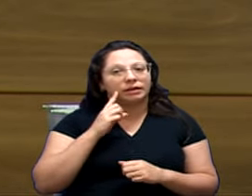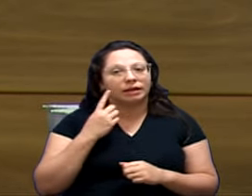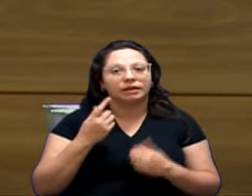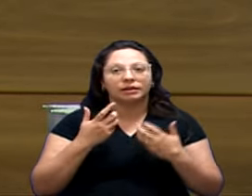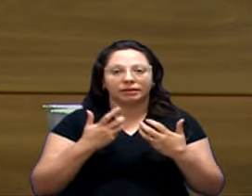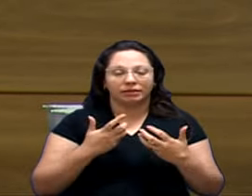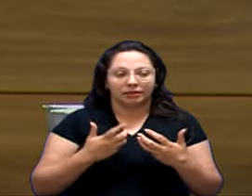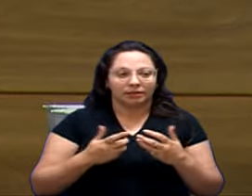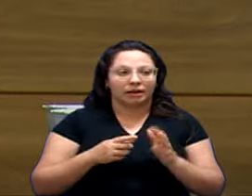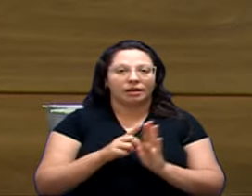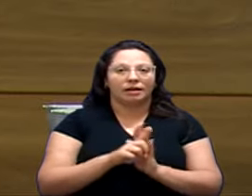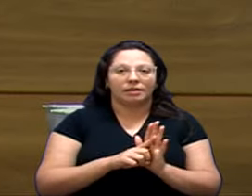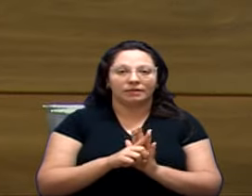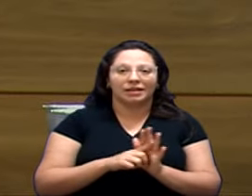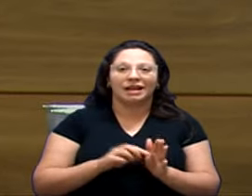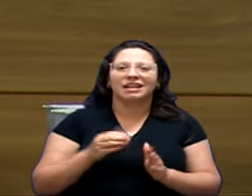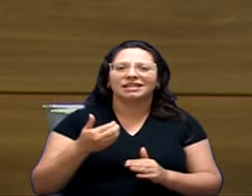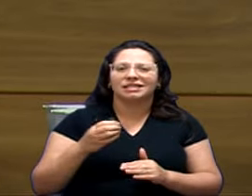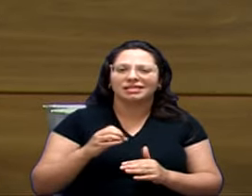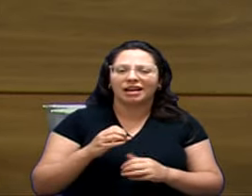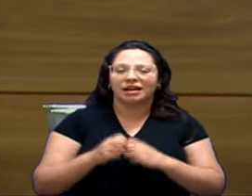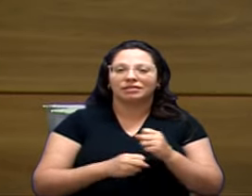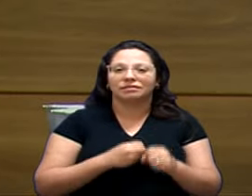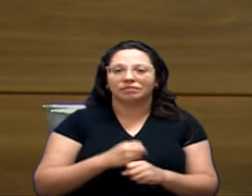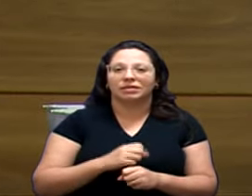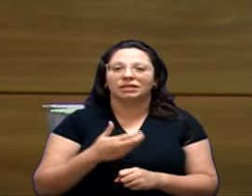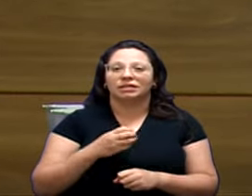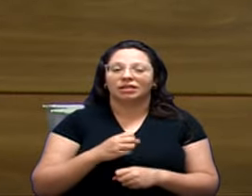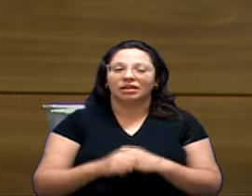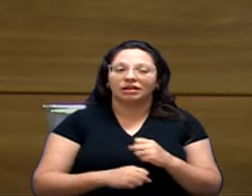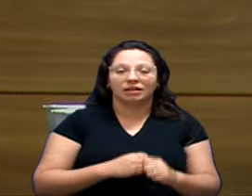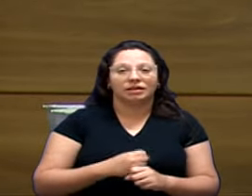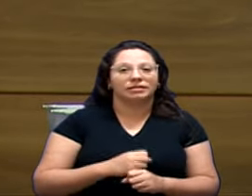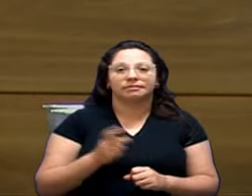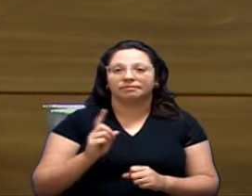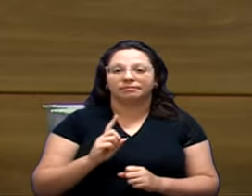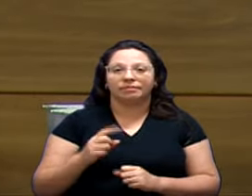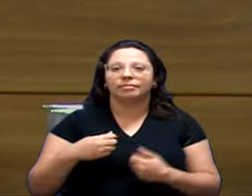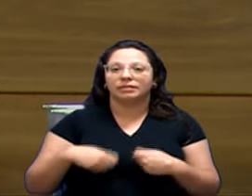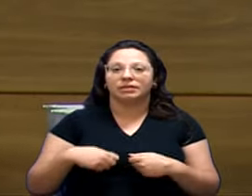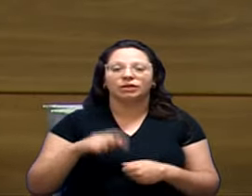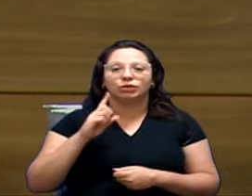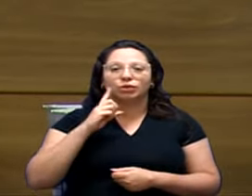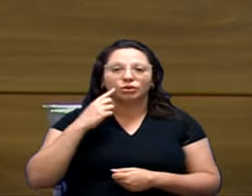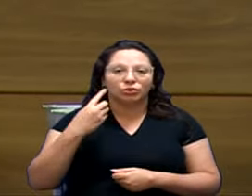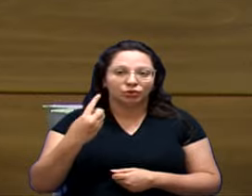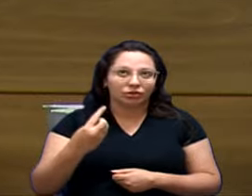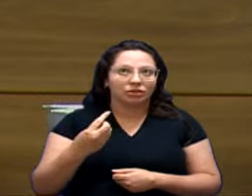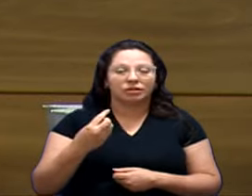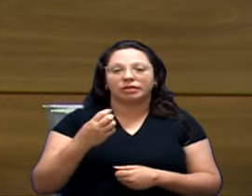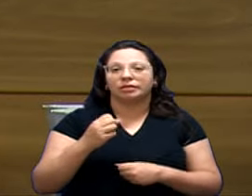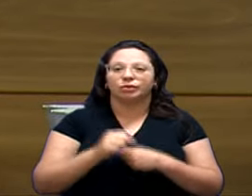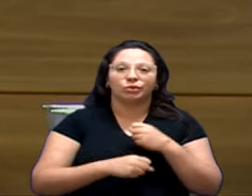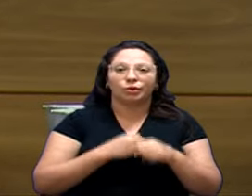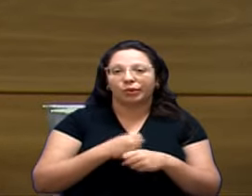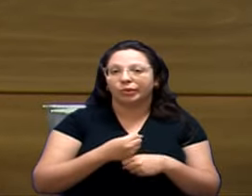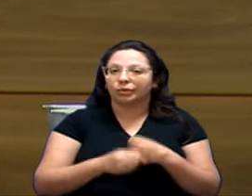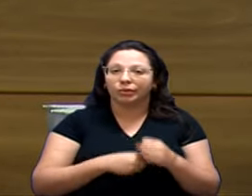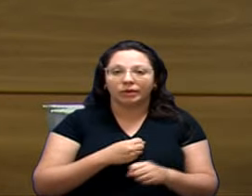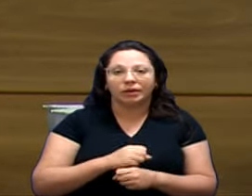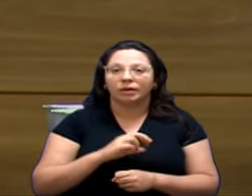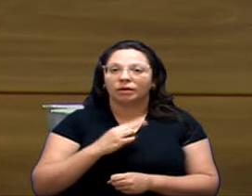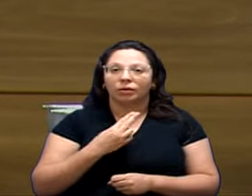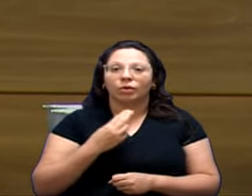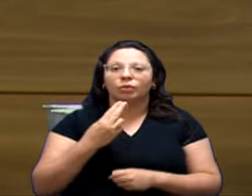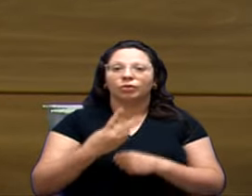gente revisar cada 10 anos e não fazer esse trabalho diário né ou anual ou a cada do anos periódico eu